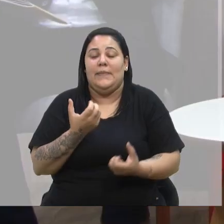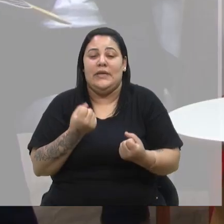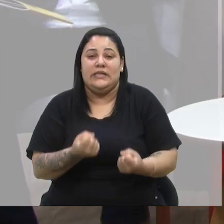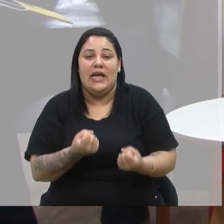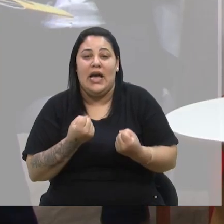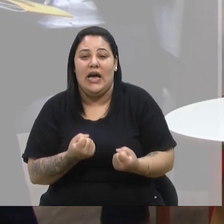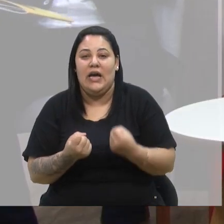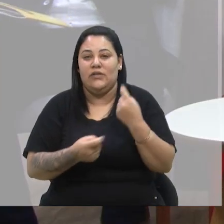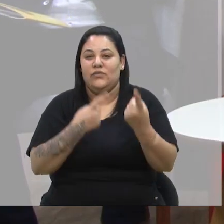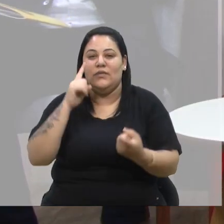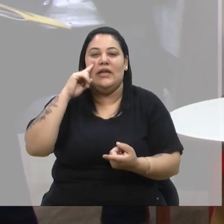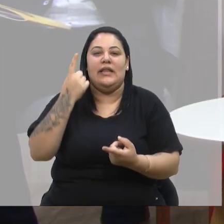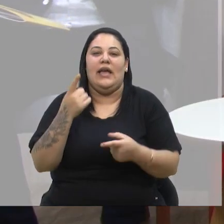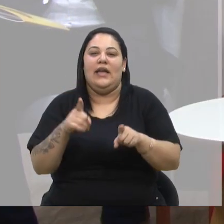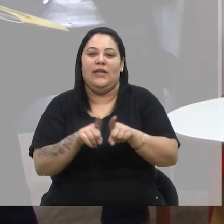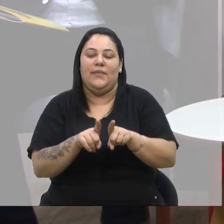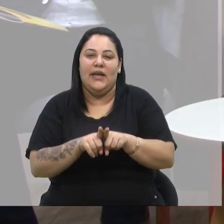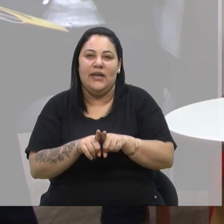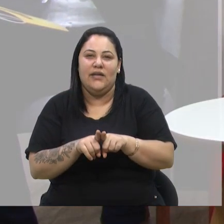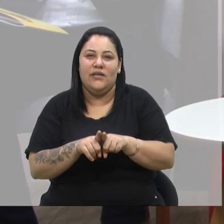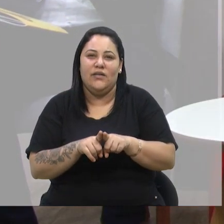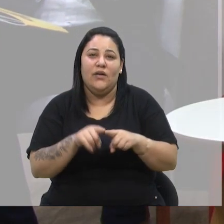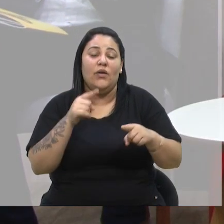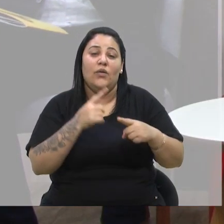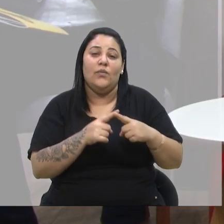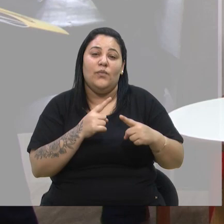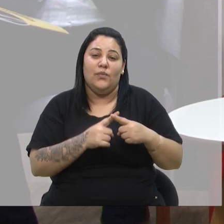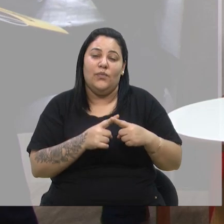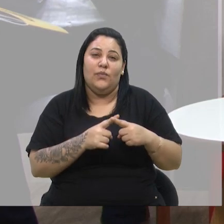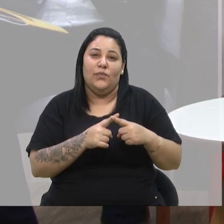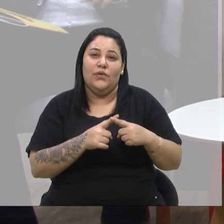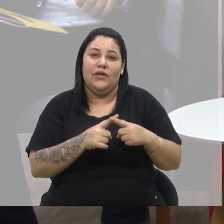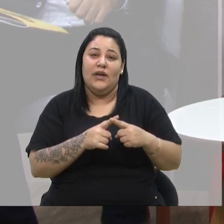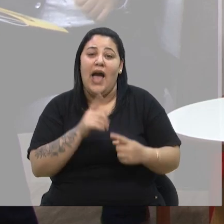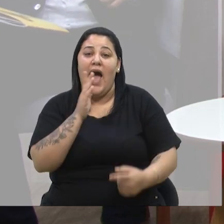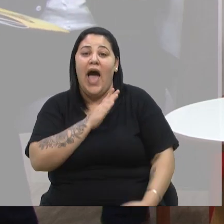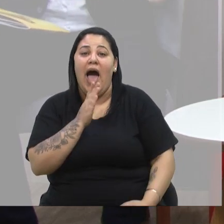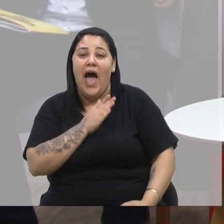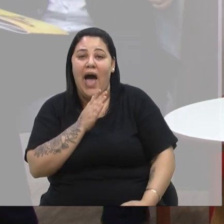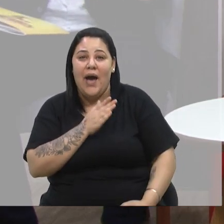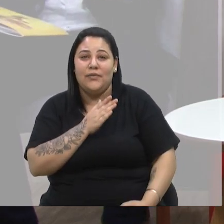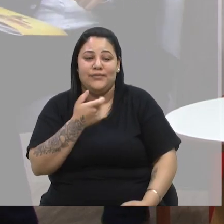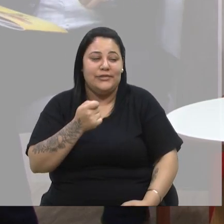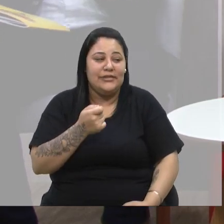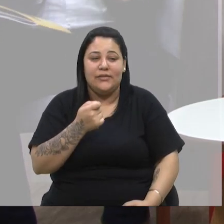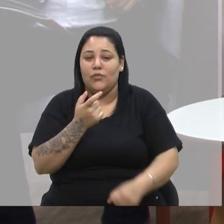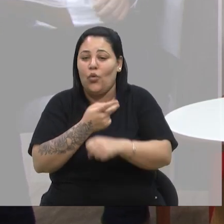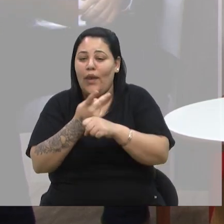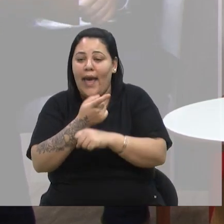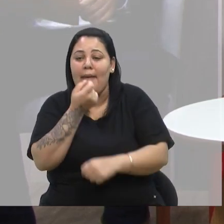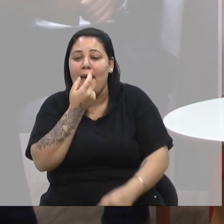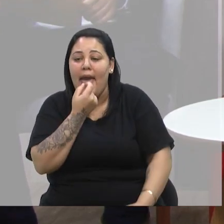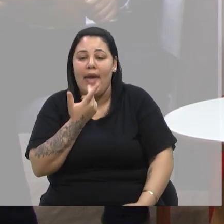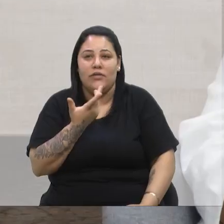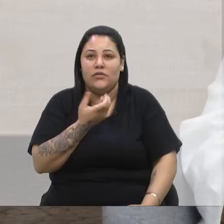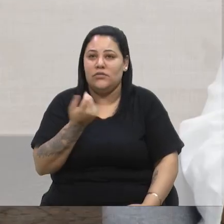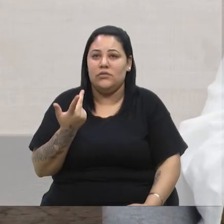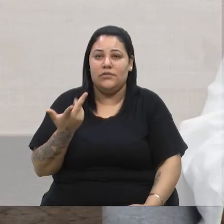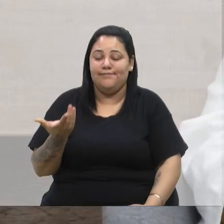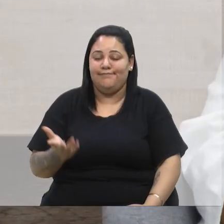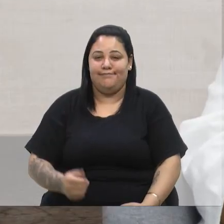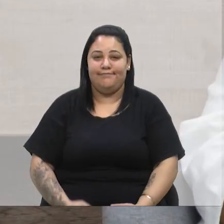tão pesado por algumas ideias. Por que tem que necessariamente já imediatamente atrás de medicação e de profissionais,